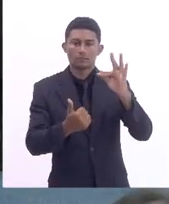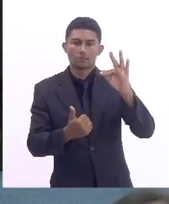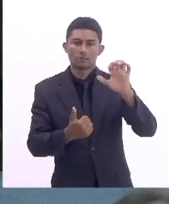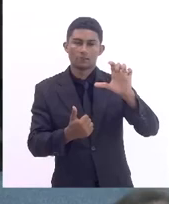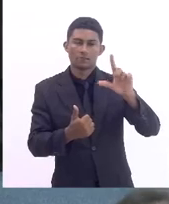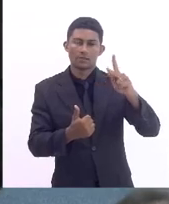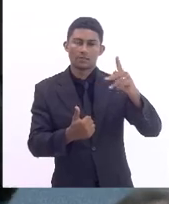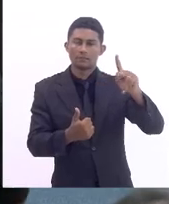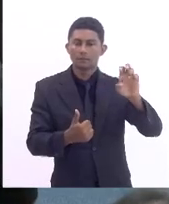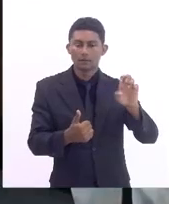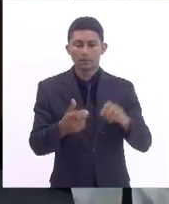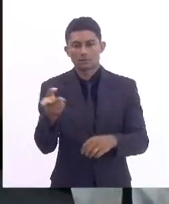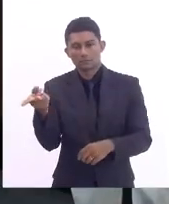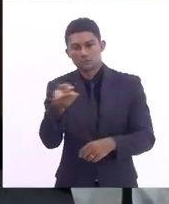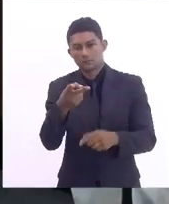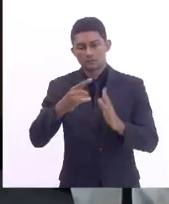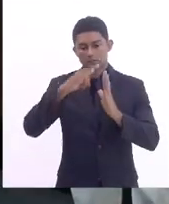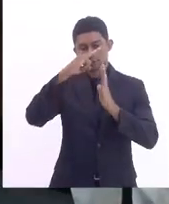termo de Posse